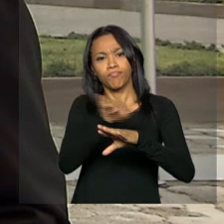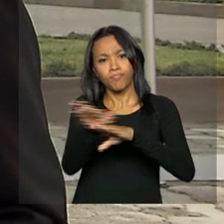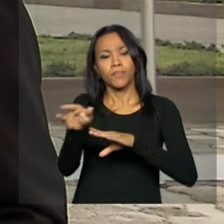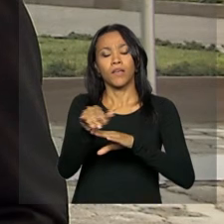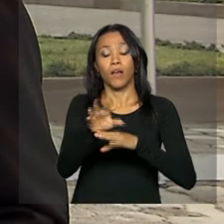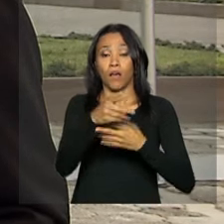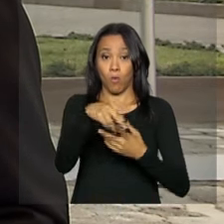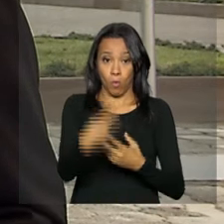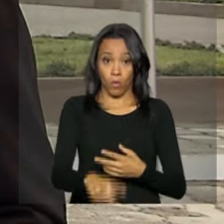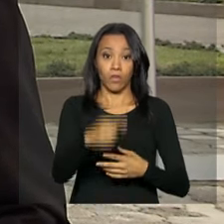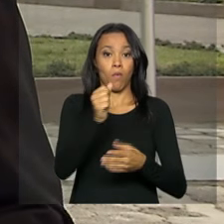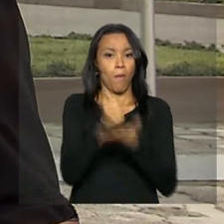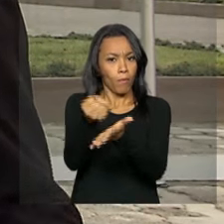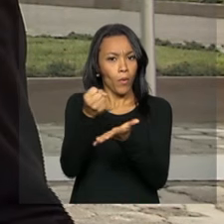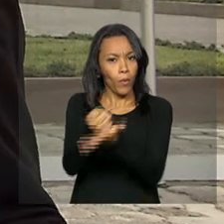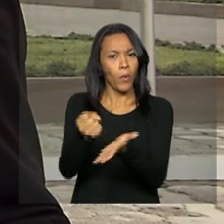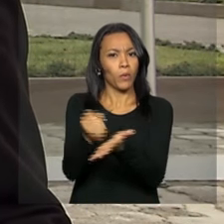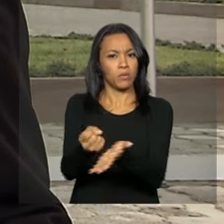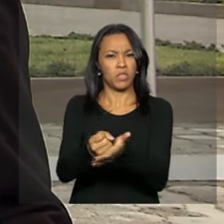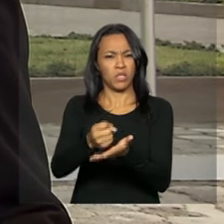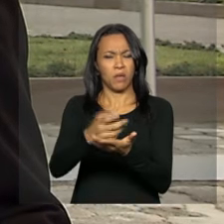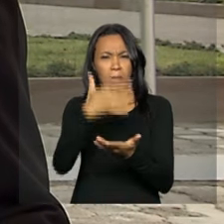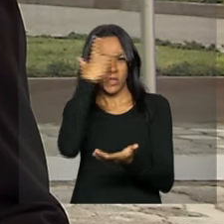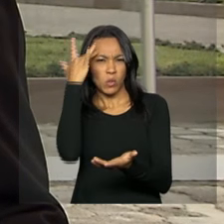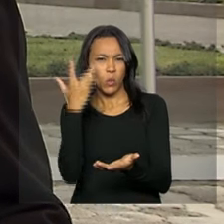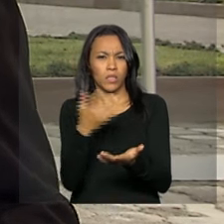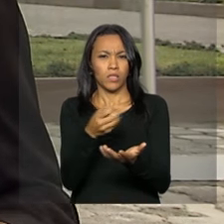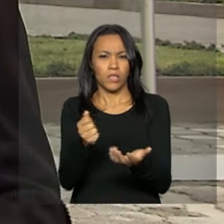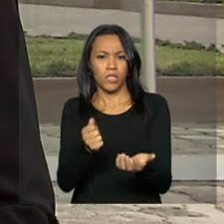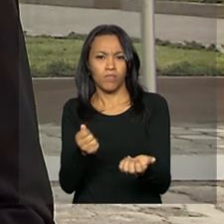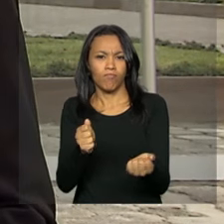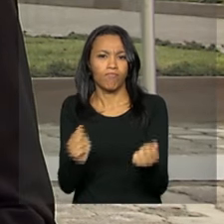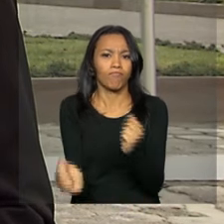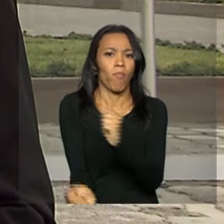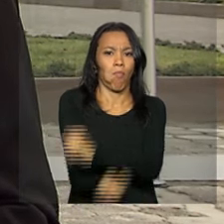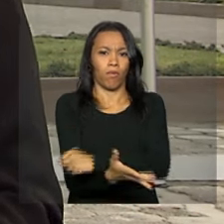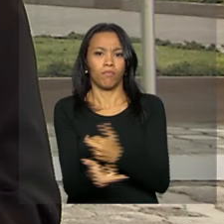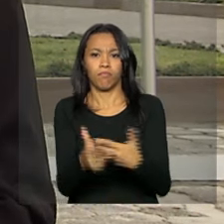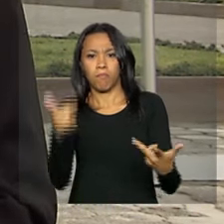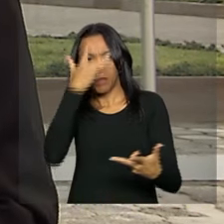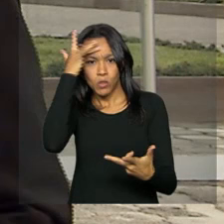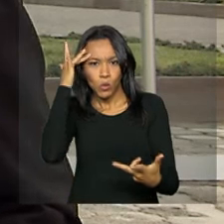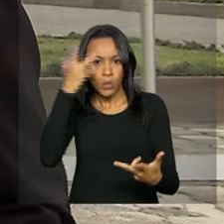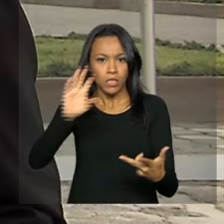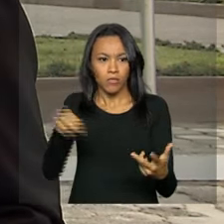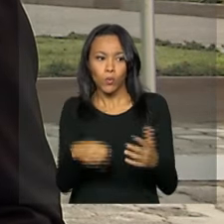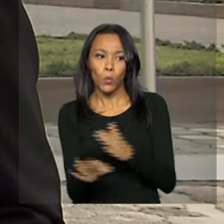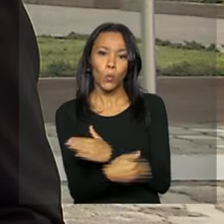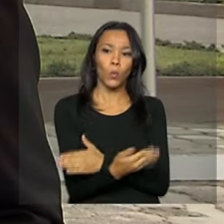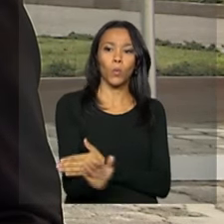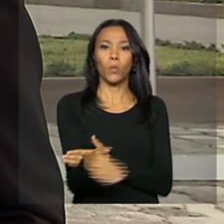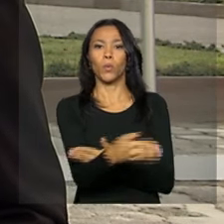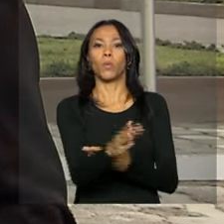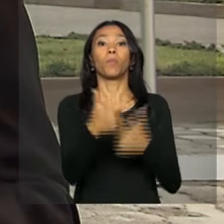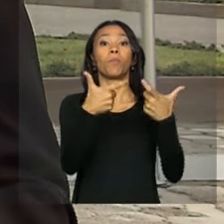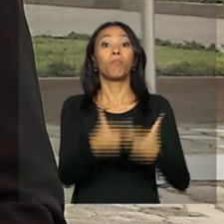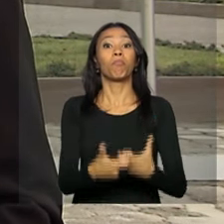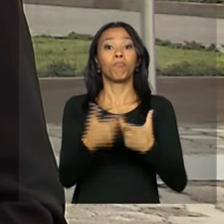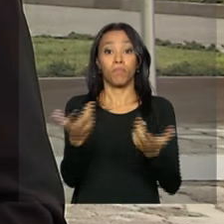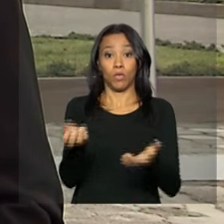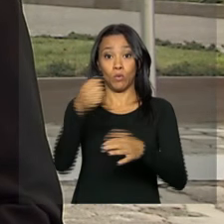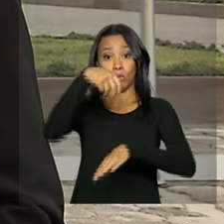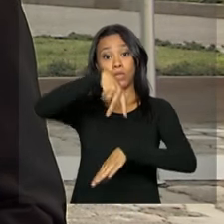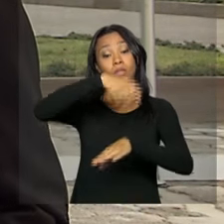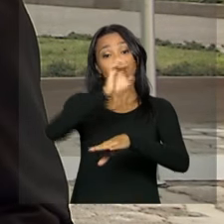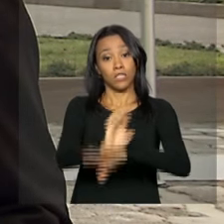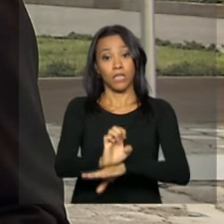Brasil no combate a redes de coiotes que facilitavam a entrada ilegal de imigrantes no Brasil pelo Estado do Acre também